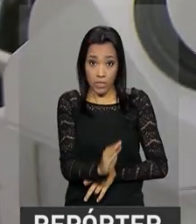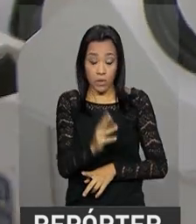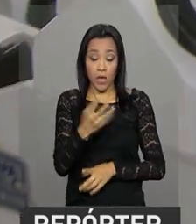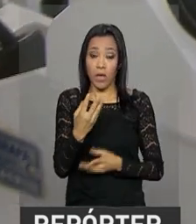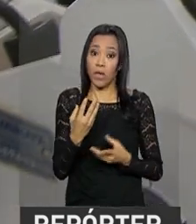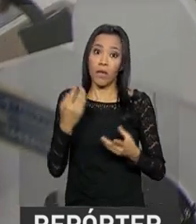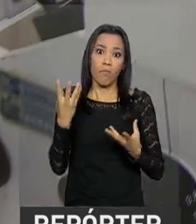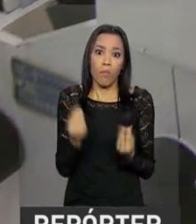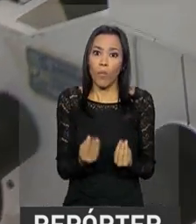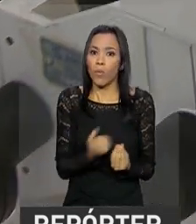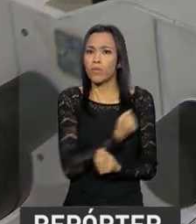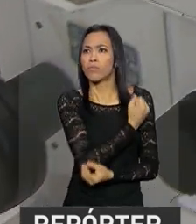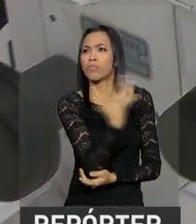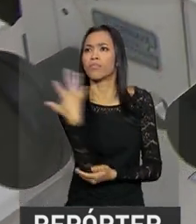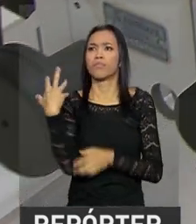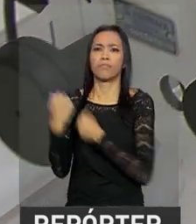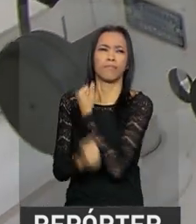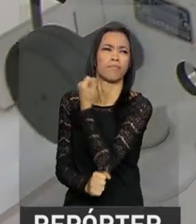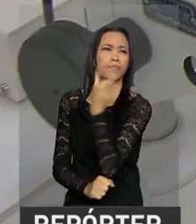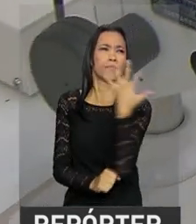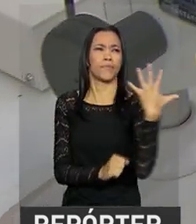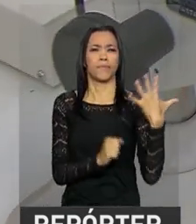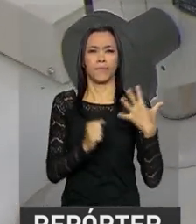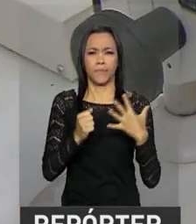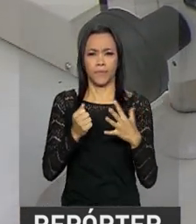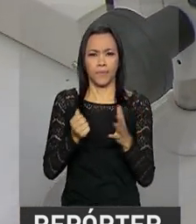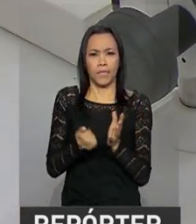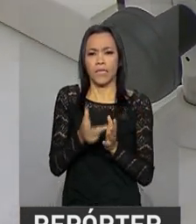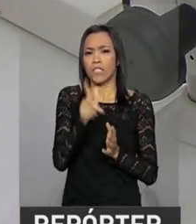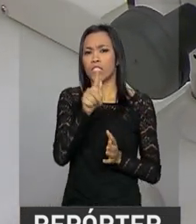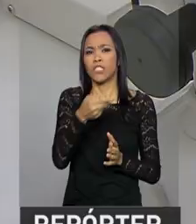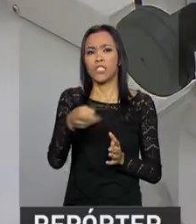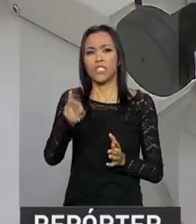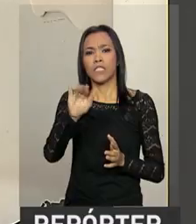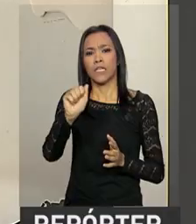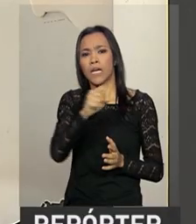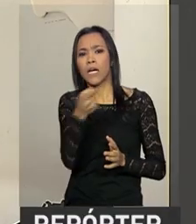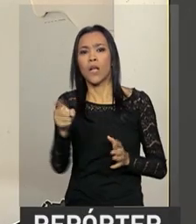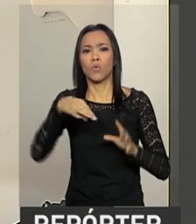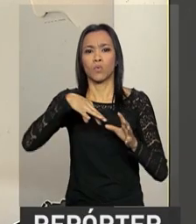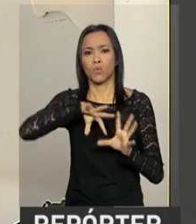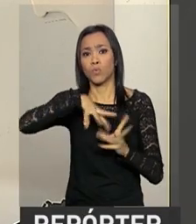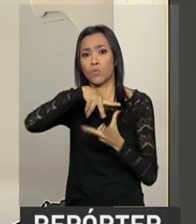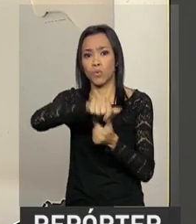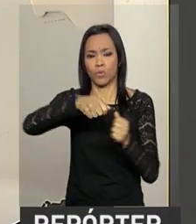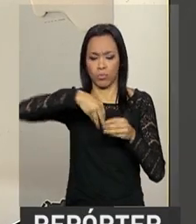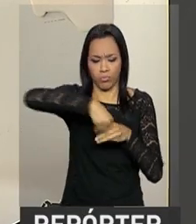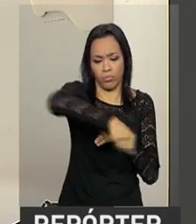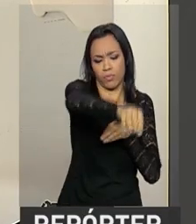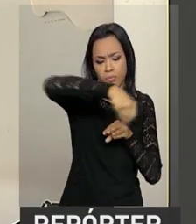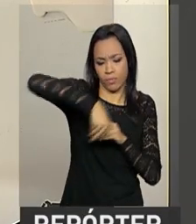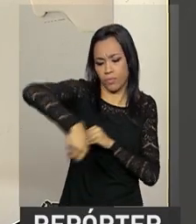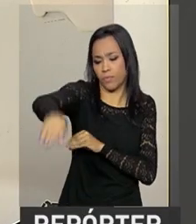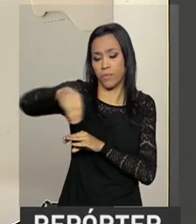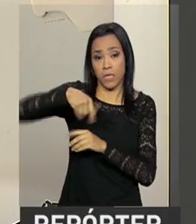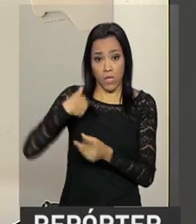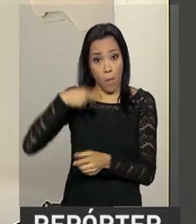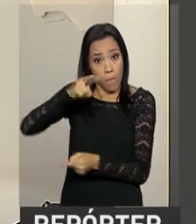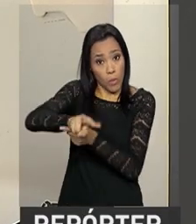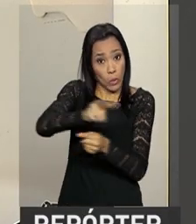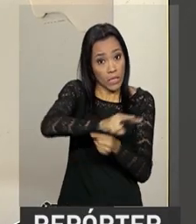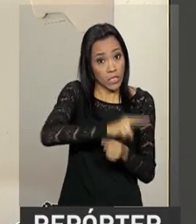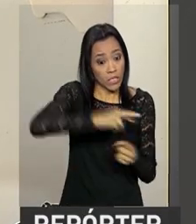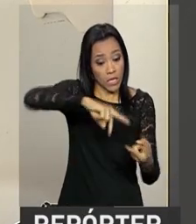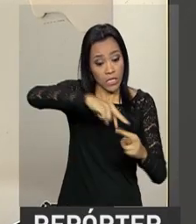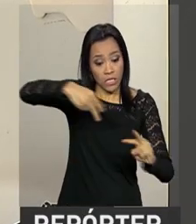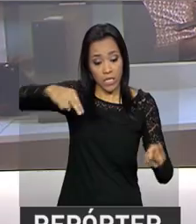produtor vegetal, um dos maiores produtores de grãos do mundo, e a proteção desse patrimônio genético é